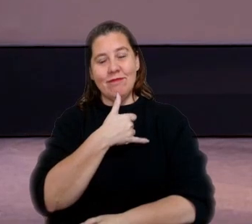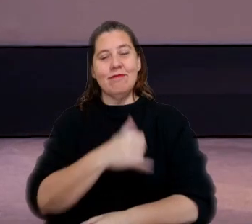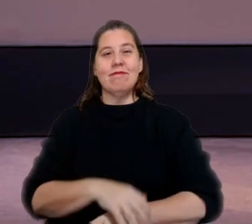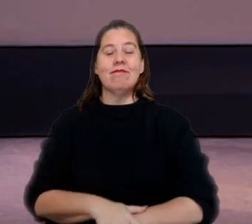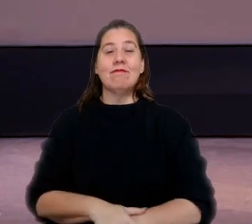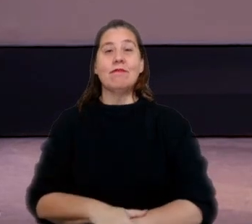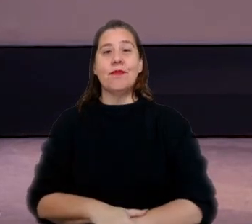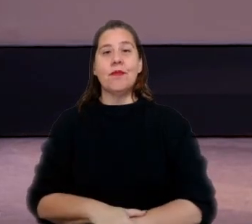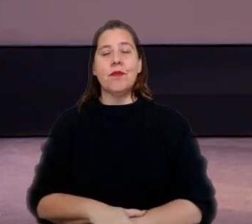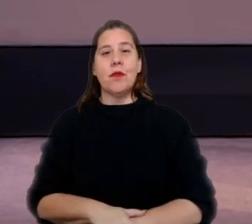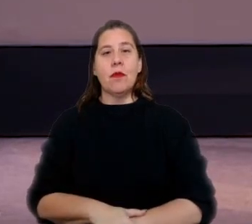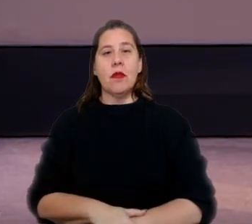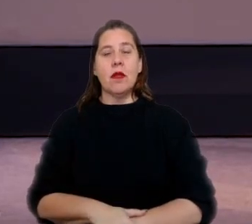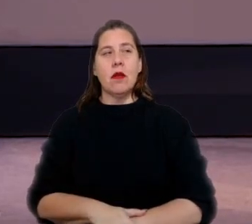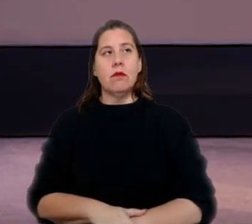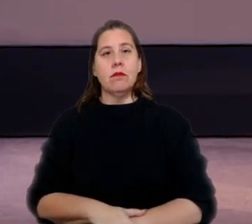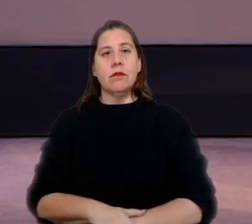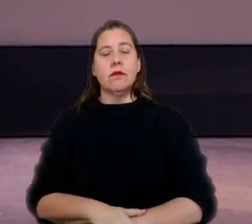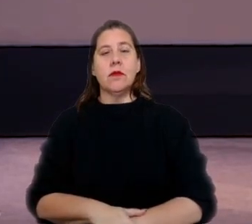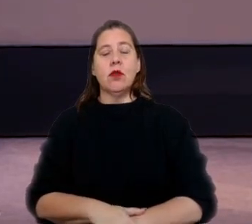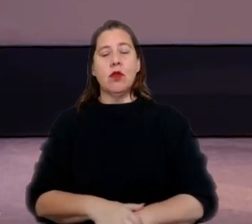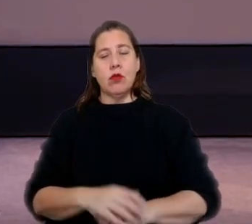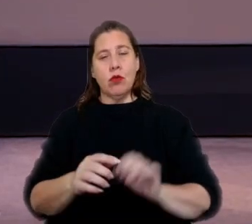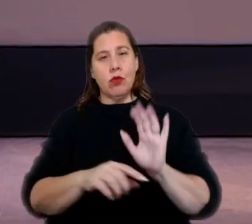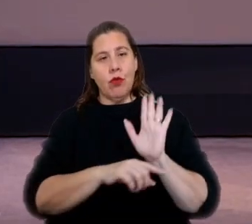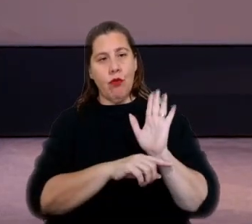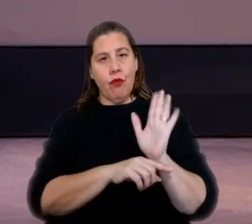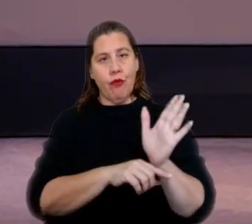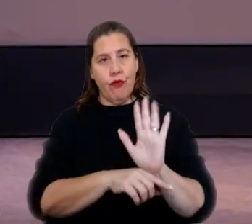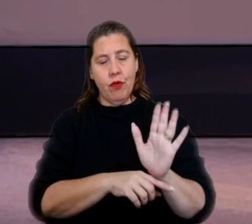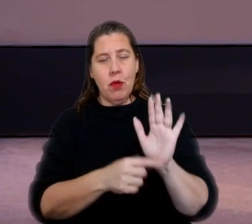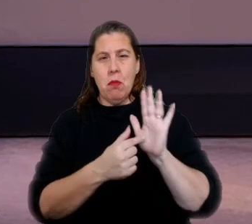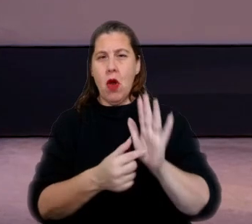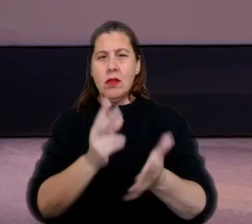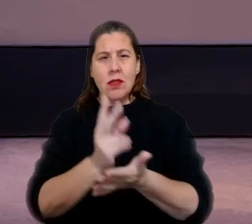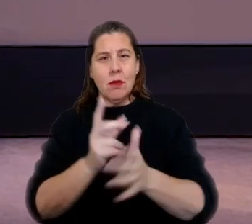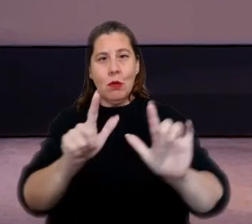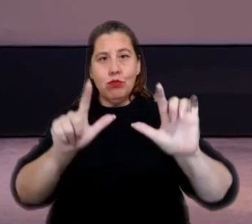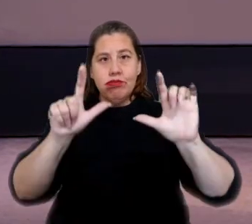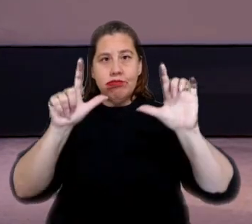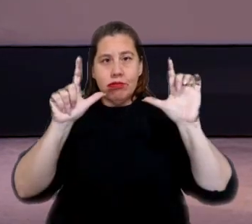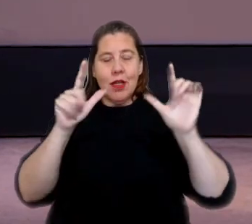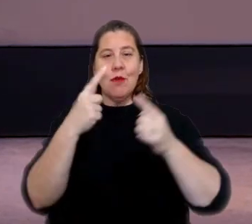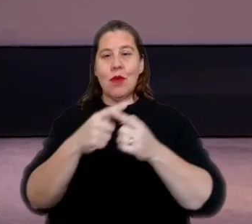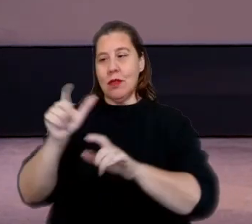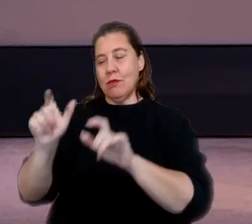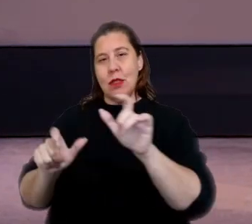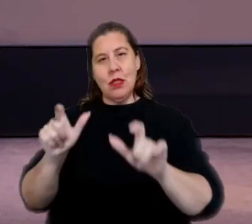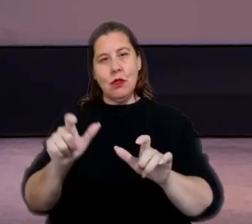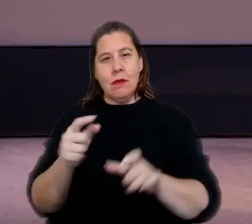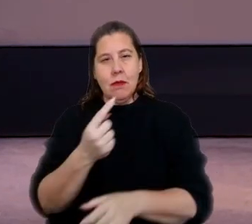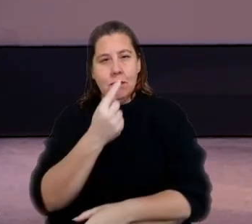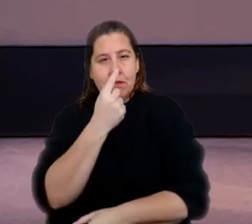especialmente triste a beleza do filme. Mantém em close o tempo todo a gente também, né? As cenas,